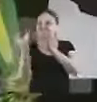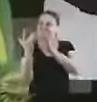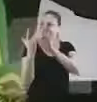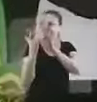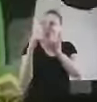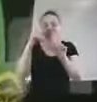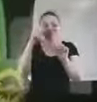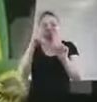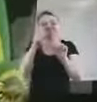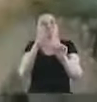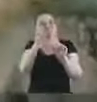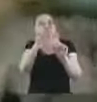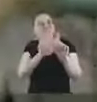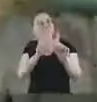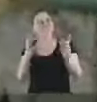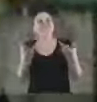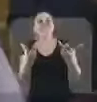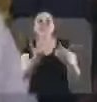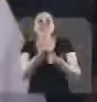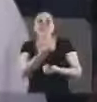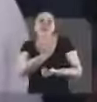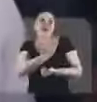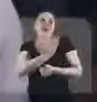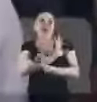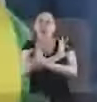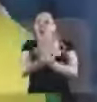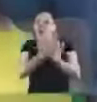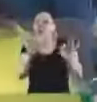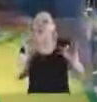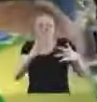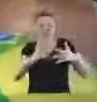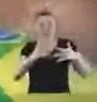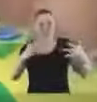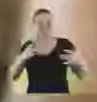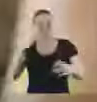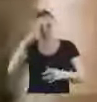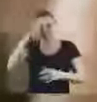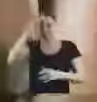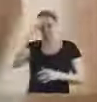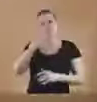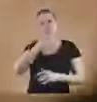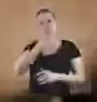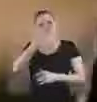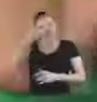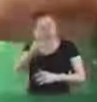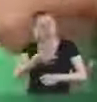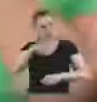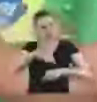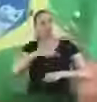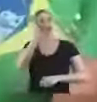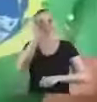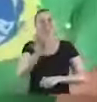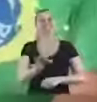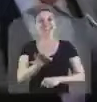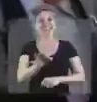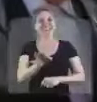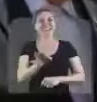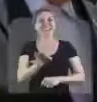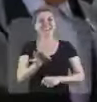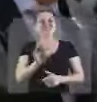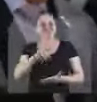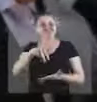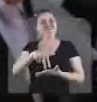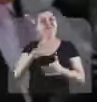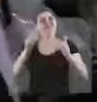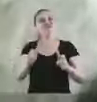o grande caráter, o grande coração e a generosidade de Jair Bolsonaro. O homem certo, na hora certa, no